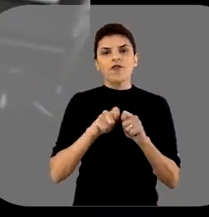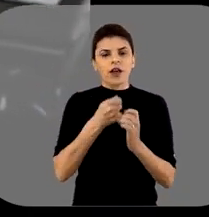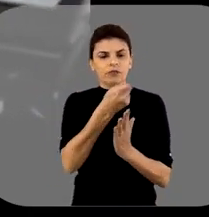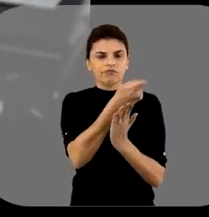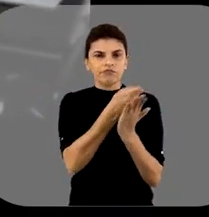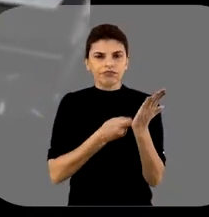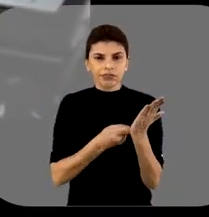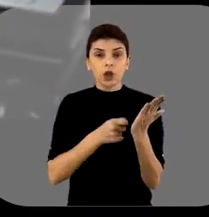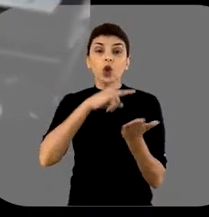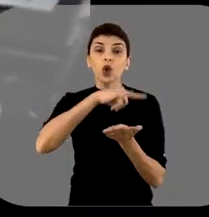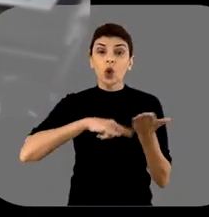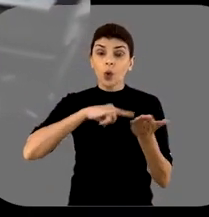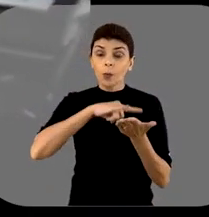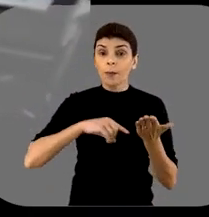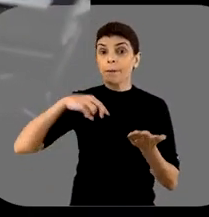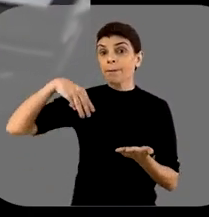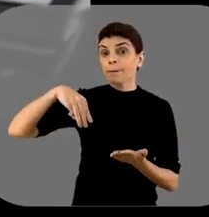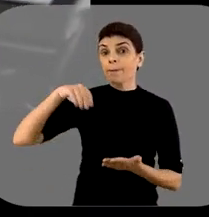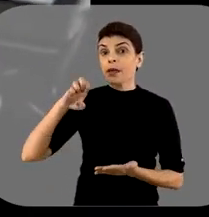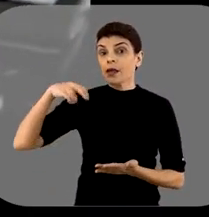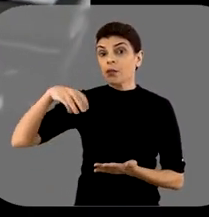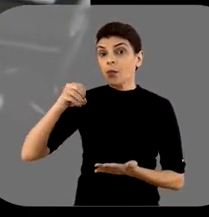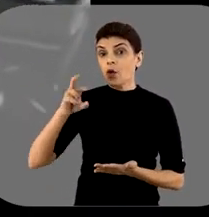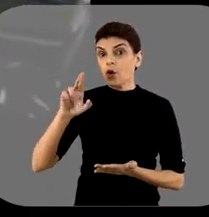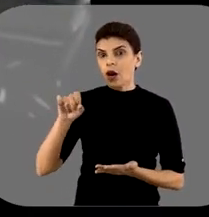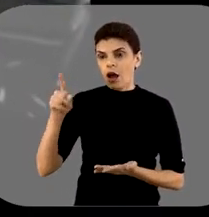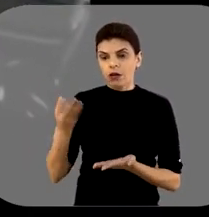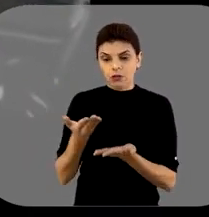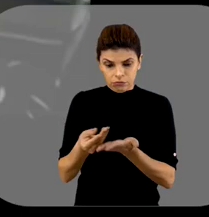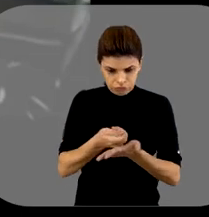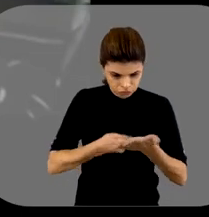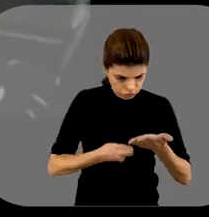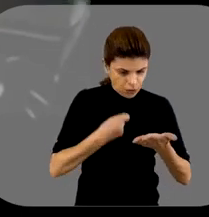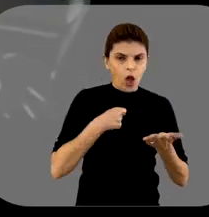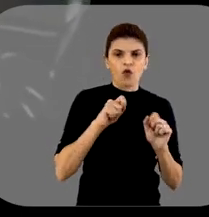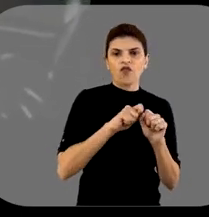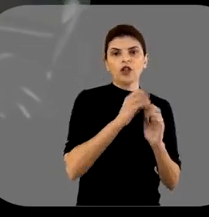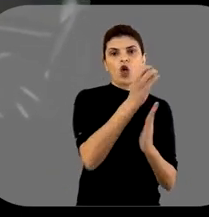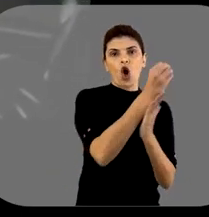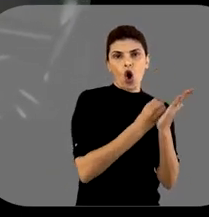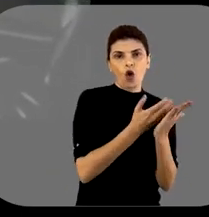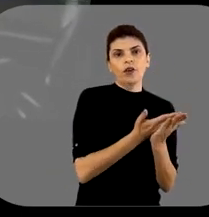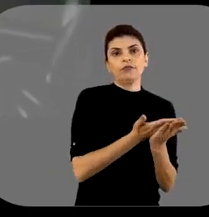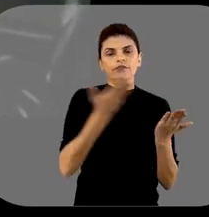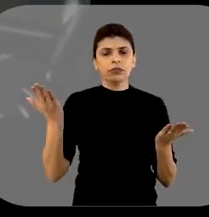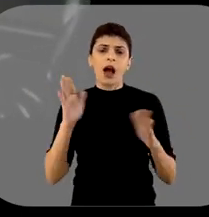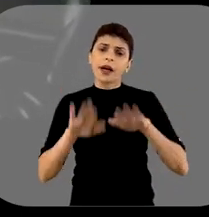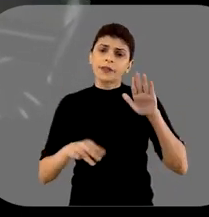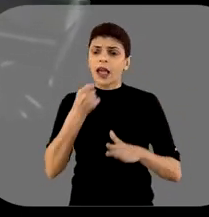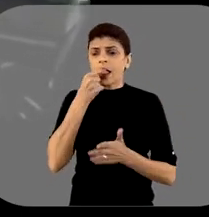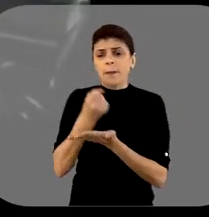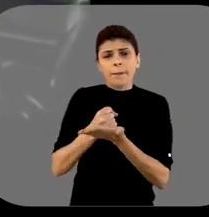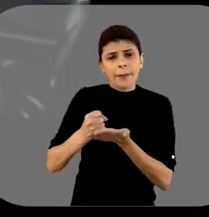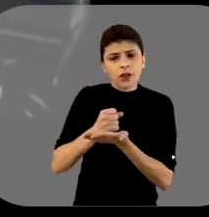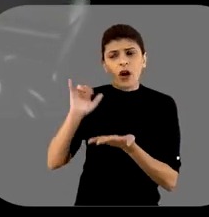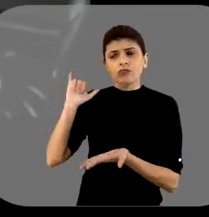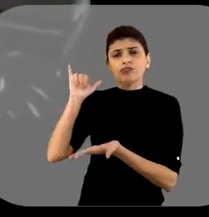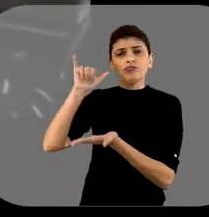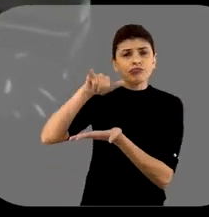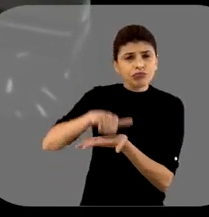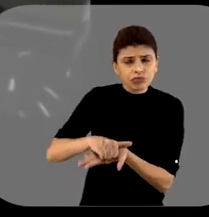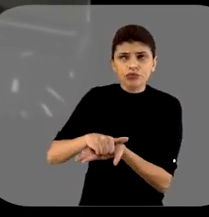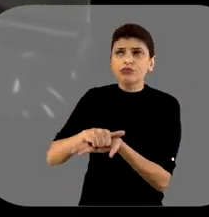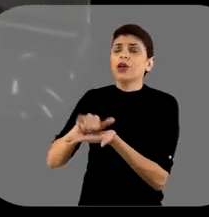interno, e me repassa. E aí eu faço um ofício solicitando o que foi pedido. Frete de aeronave, medicação, conserto,